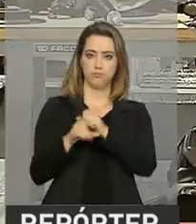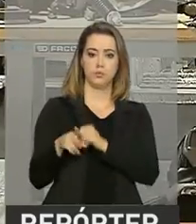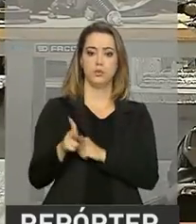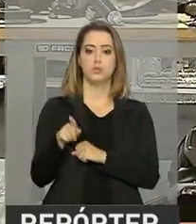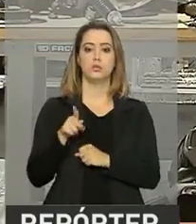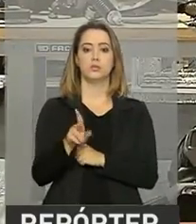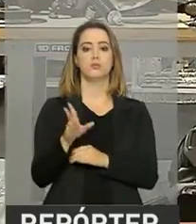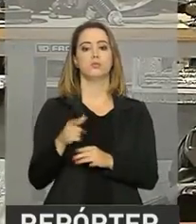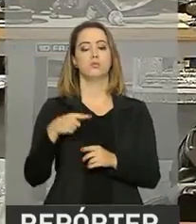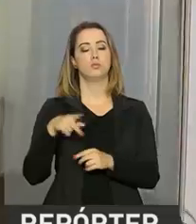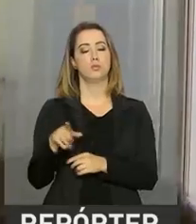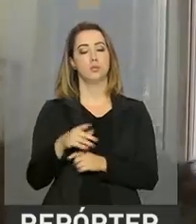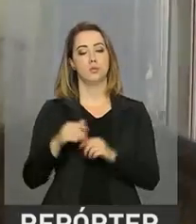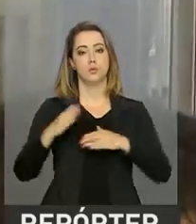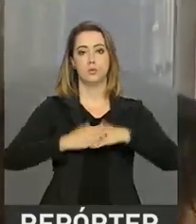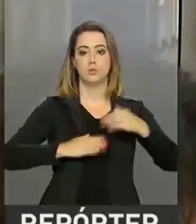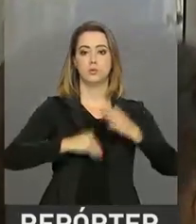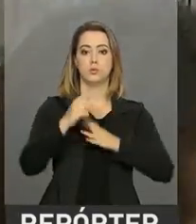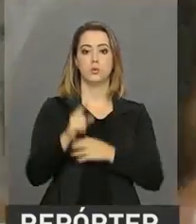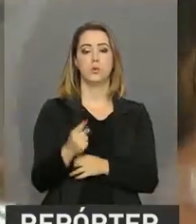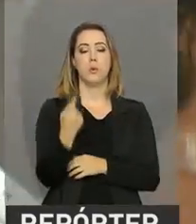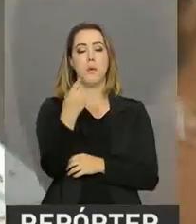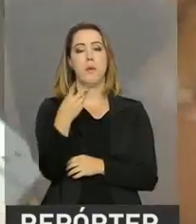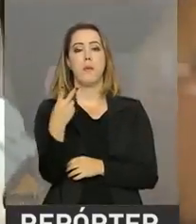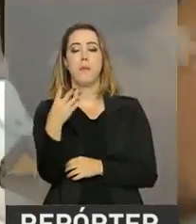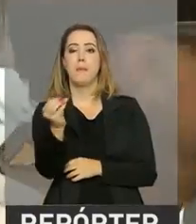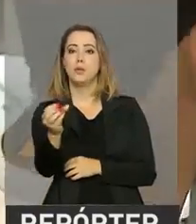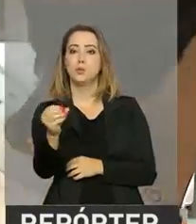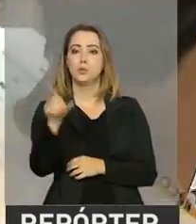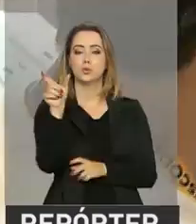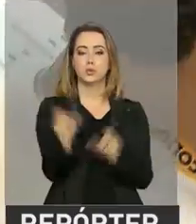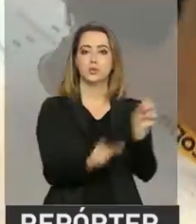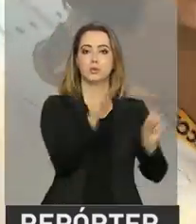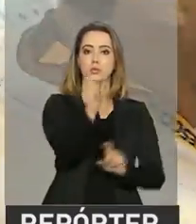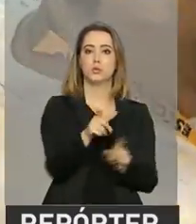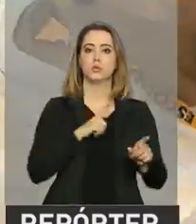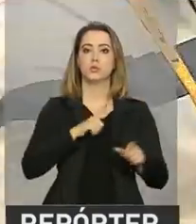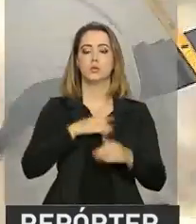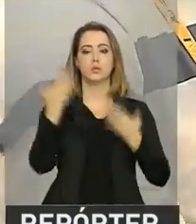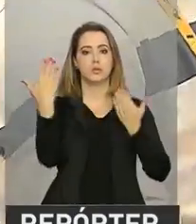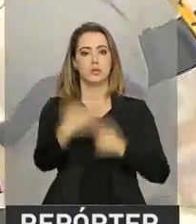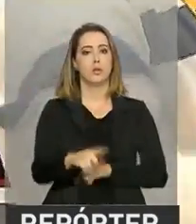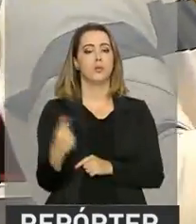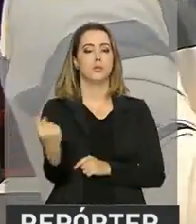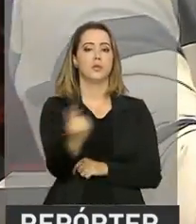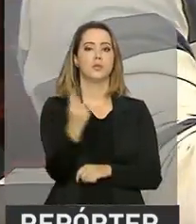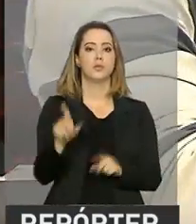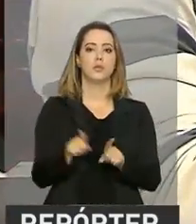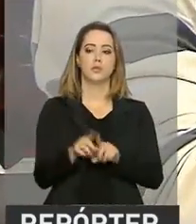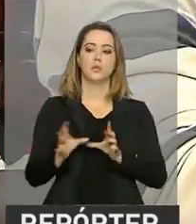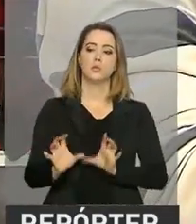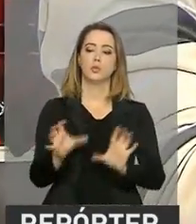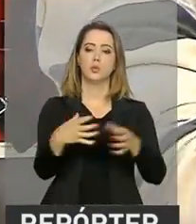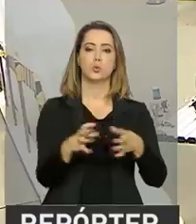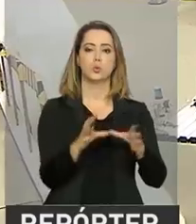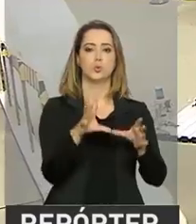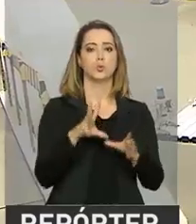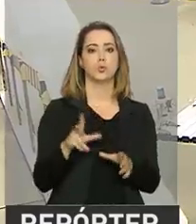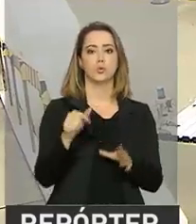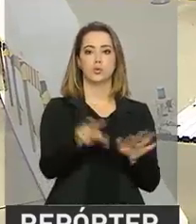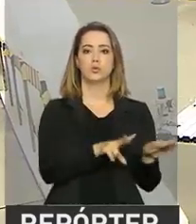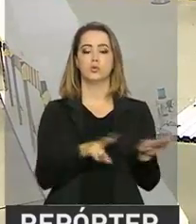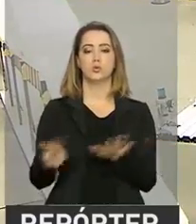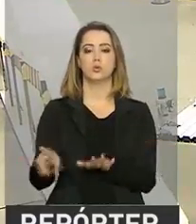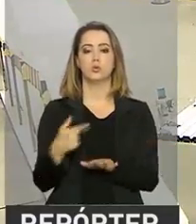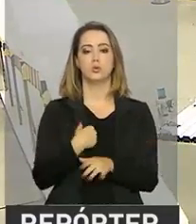educação profissional das Américas. São 1.200 competidores que vão passar por provas individuais e de equipe durante toda a semana. O que